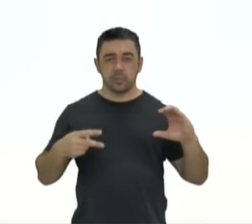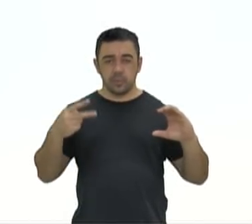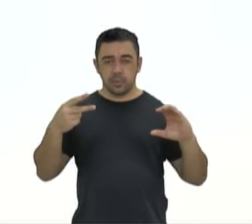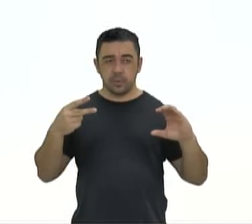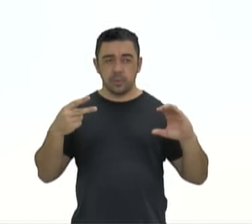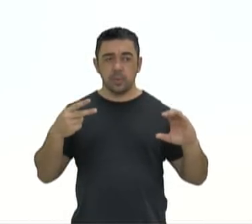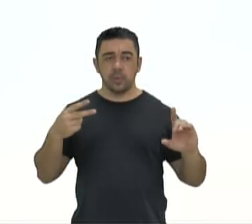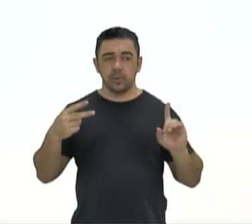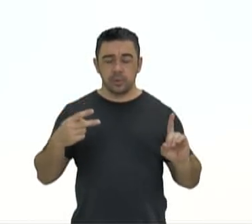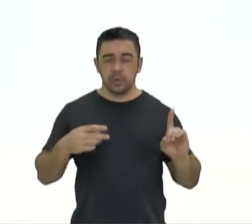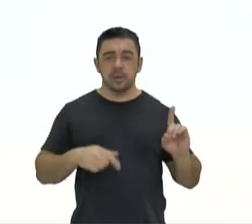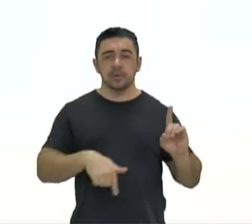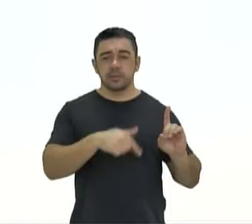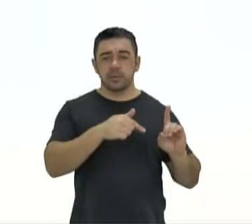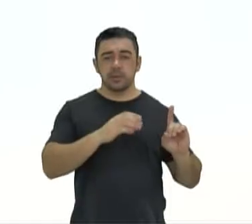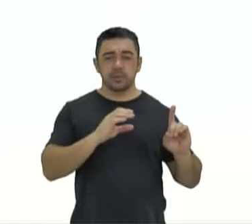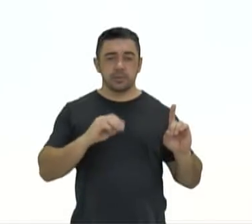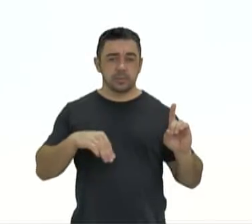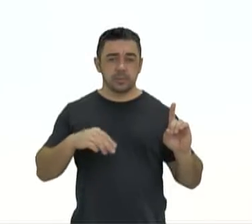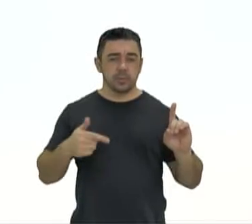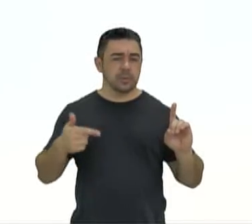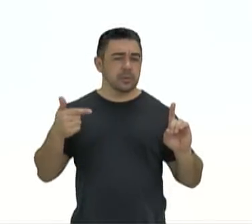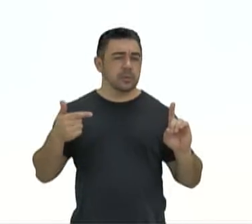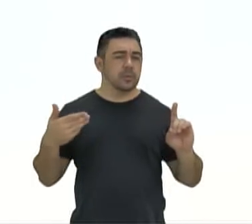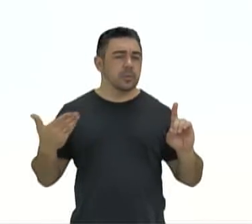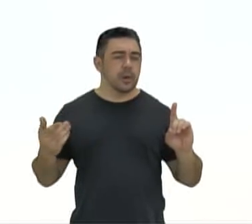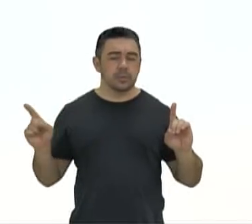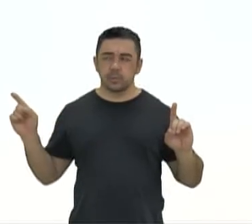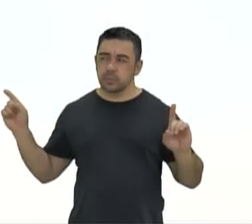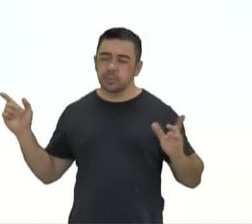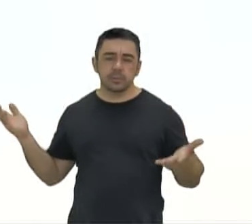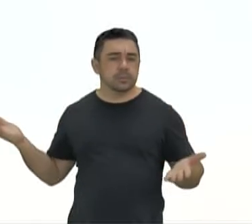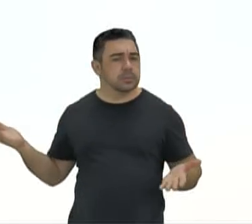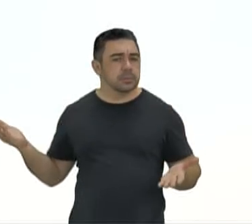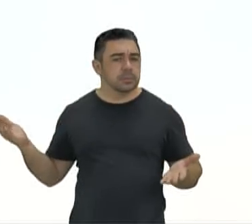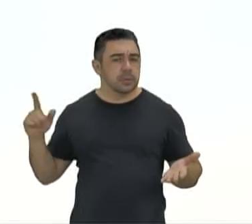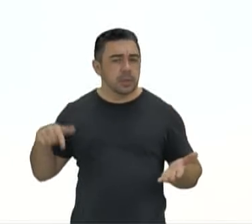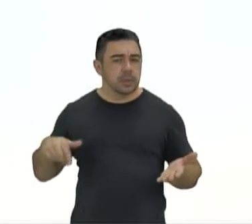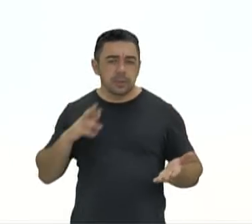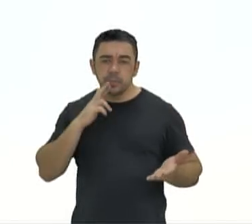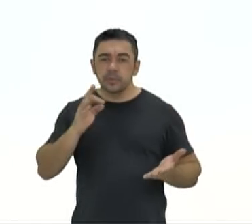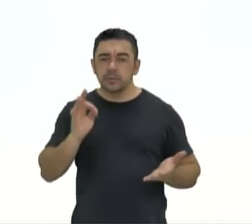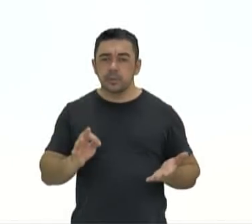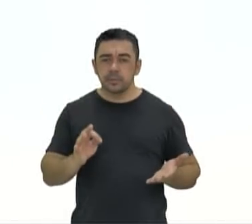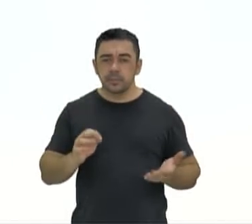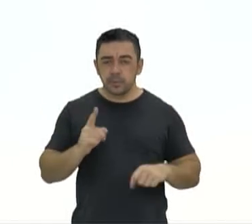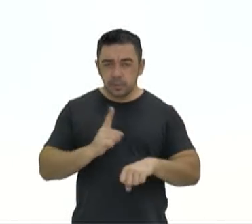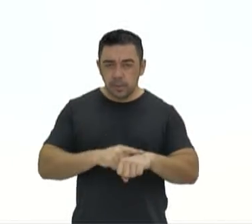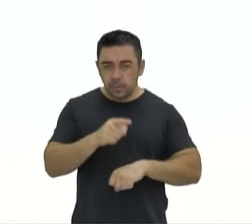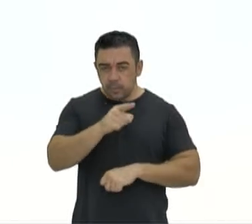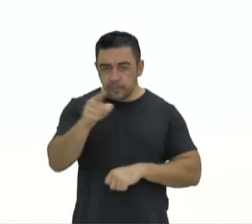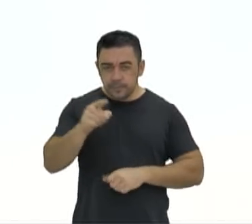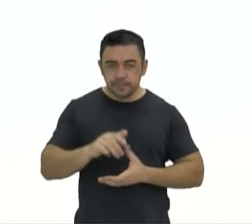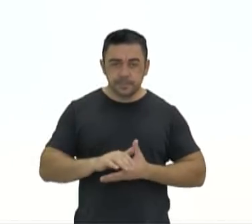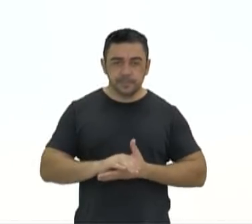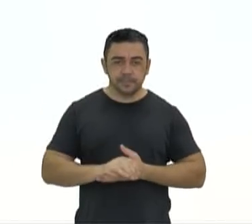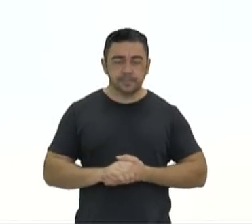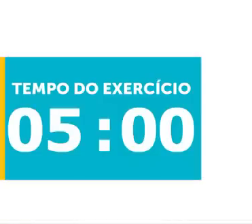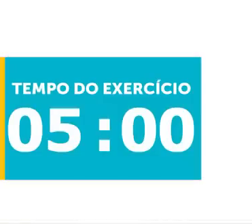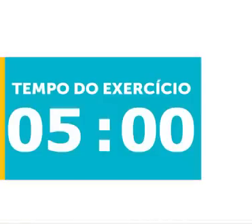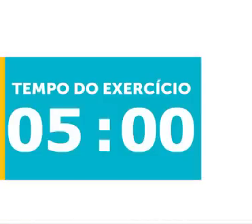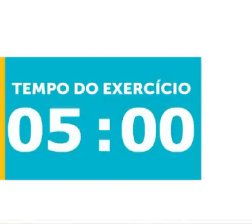D, 7 centímetros quadrados. Qual dessas opções ali é a certa? Tempo para vocês.